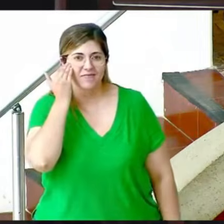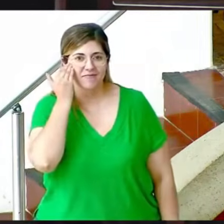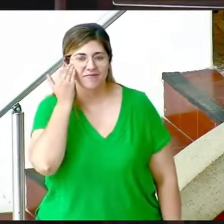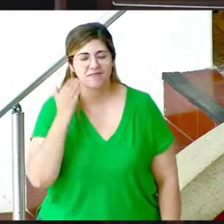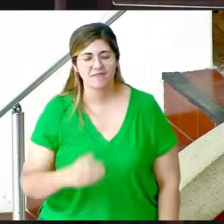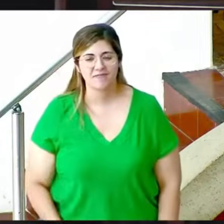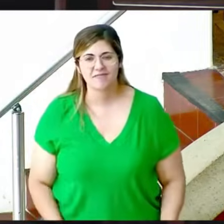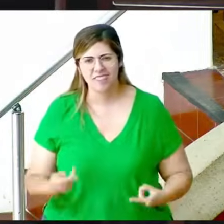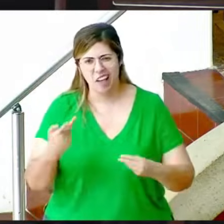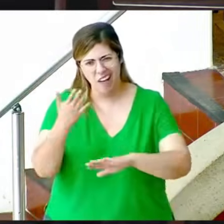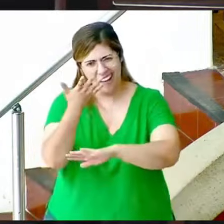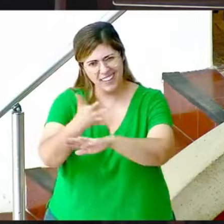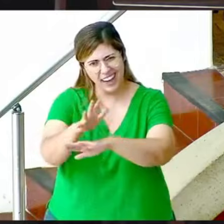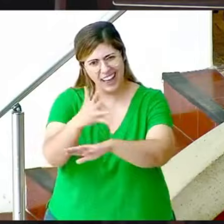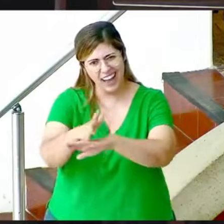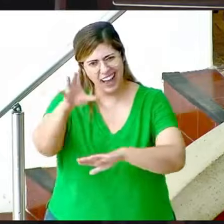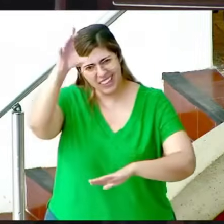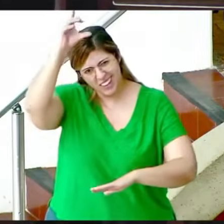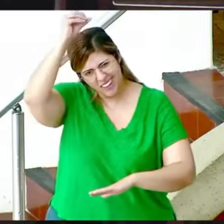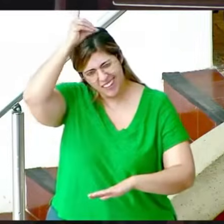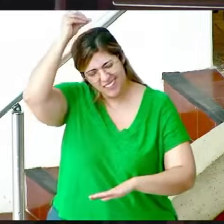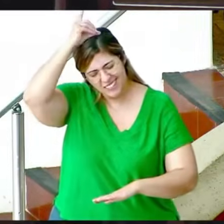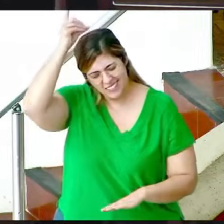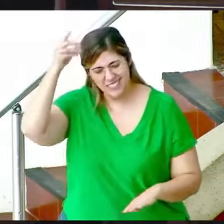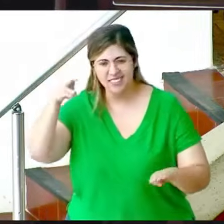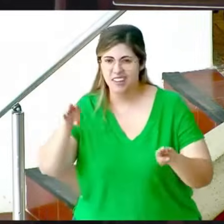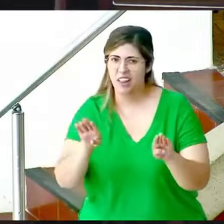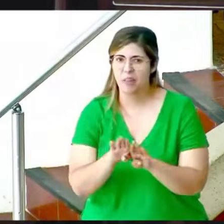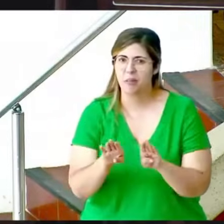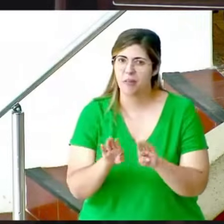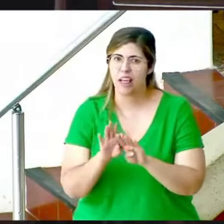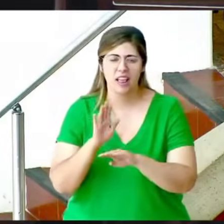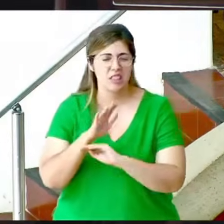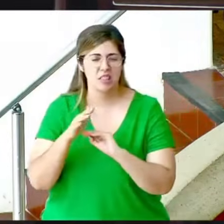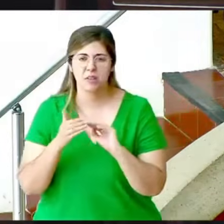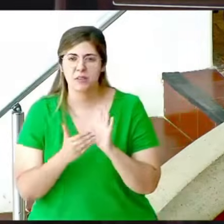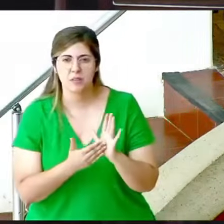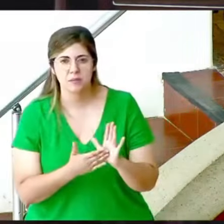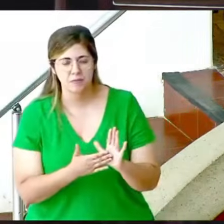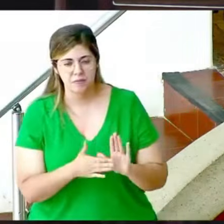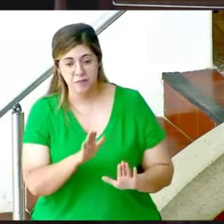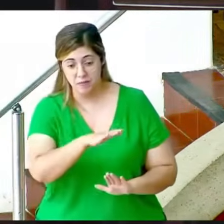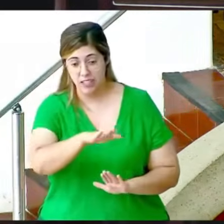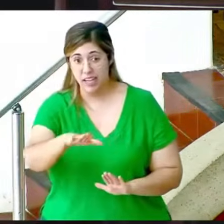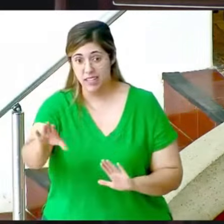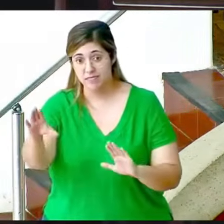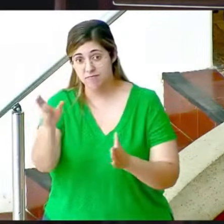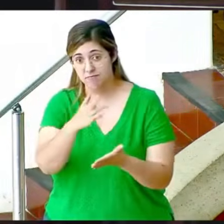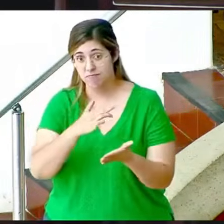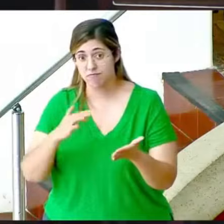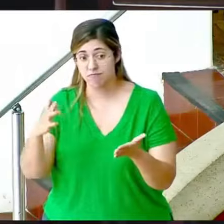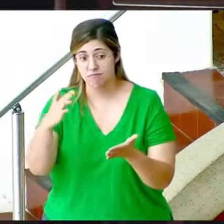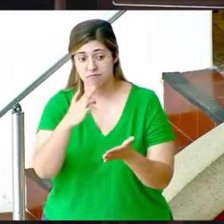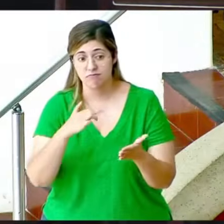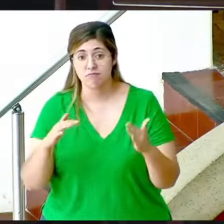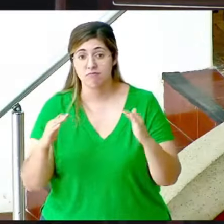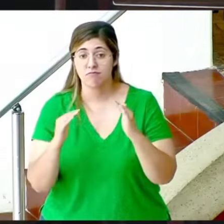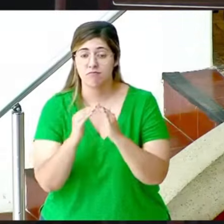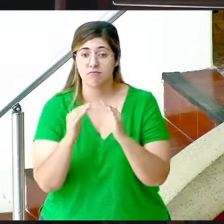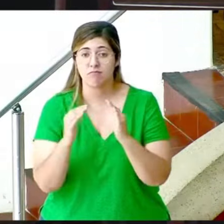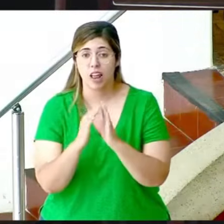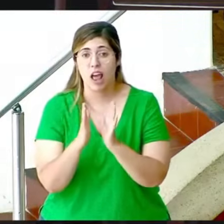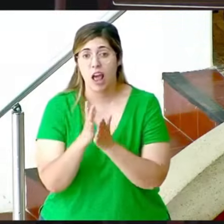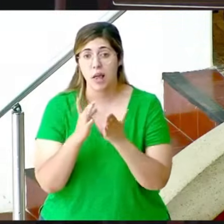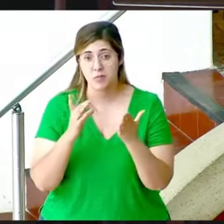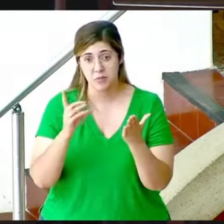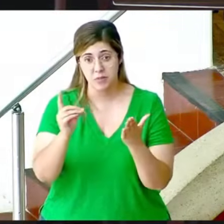os versículos 10 e 11. 10 e 11. Enquanto isso, as crianças estão desenhando a casa delas, a Bíblia,